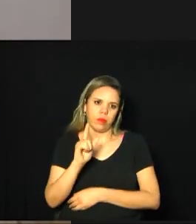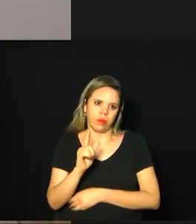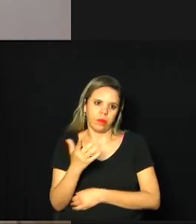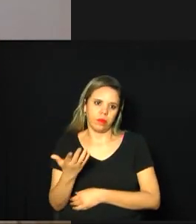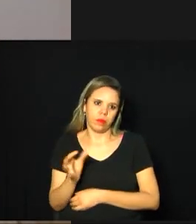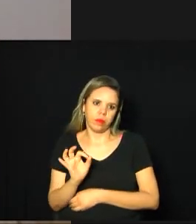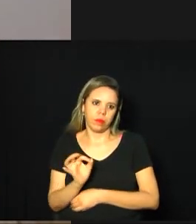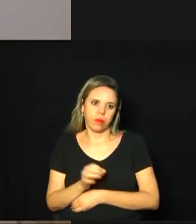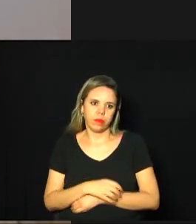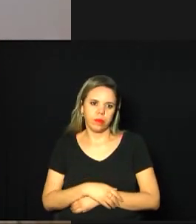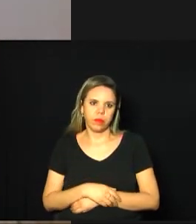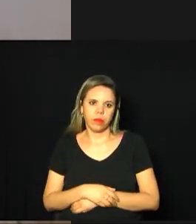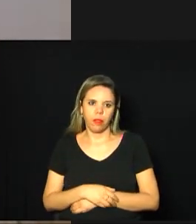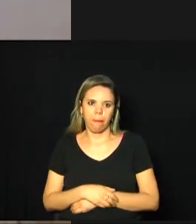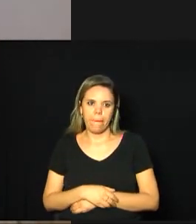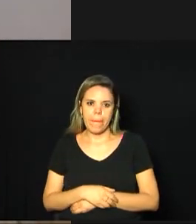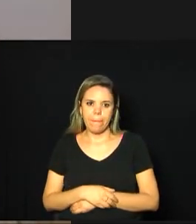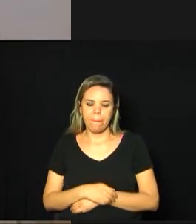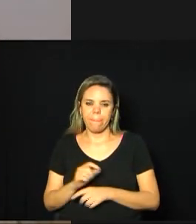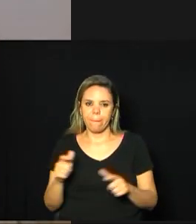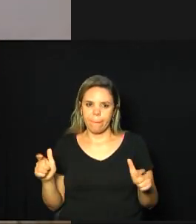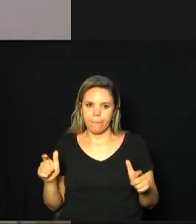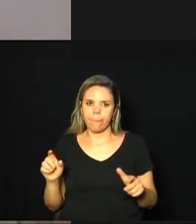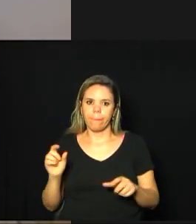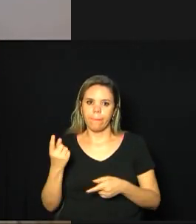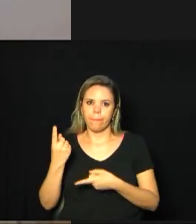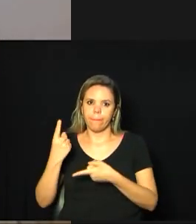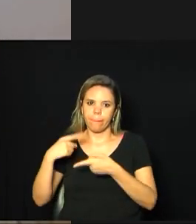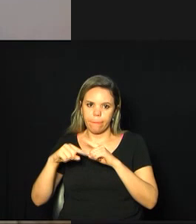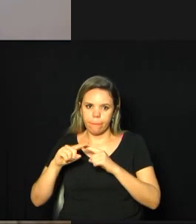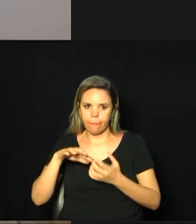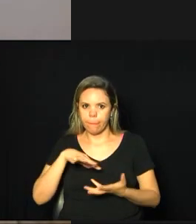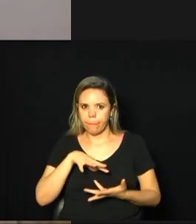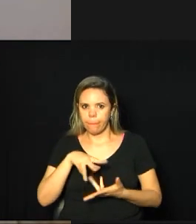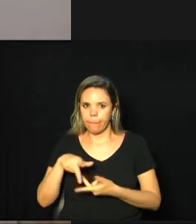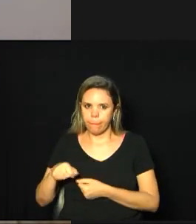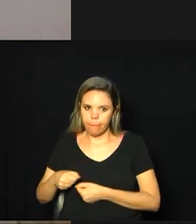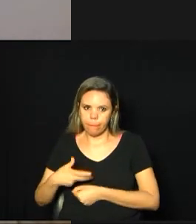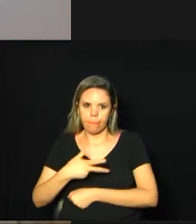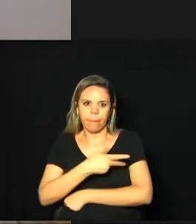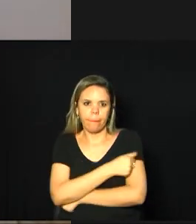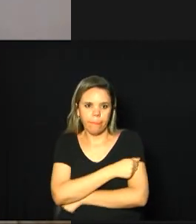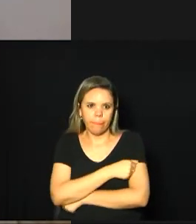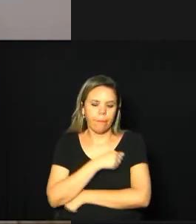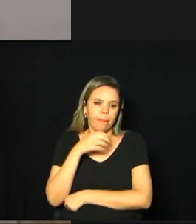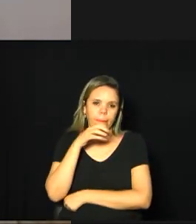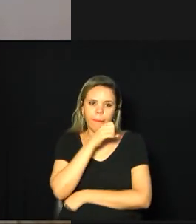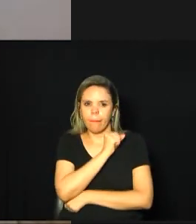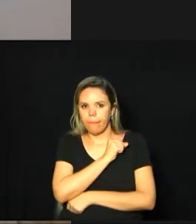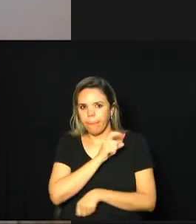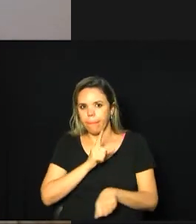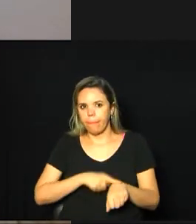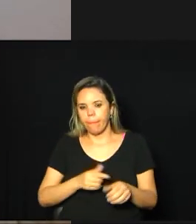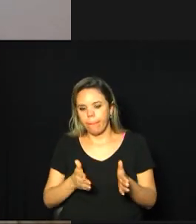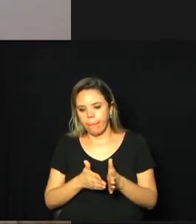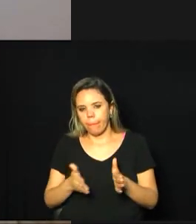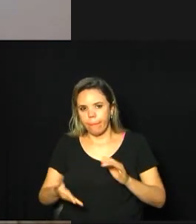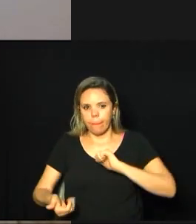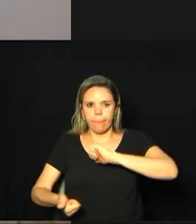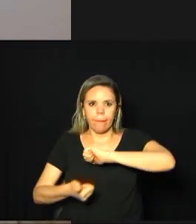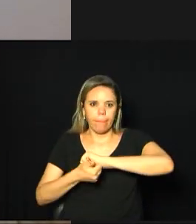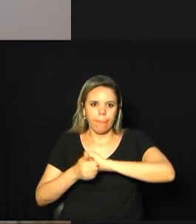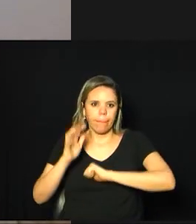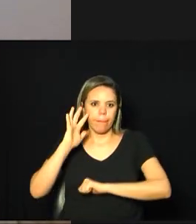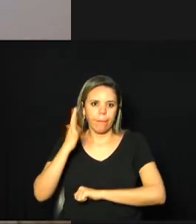com certeza, né? É um grande feito do mundo ter feito a vacina nesse tempo, com a qualidade e com